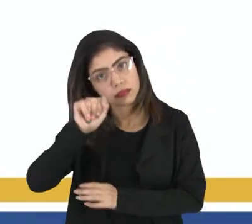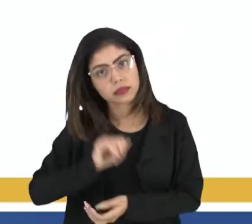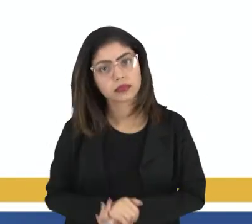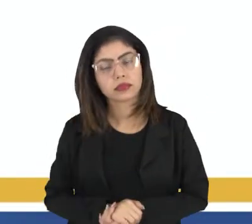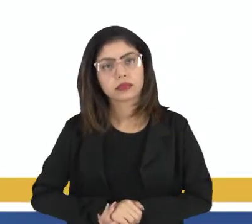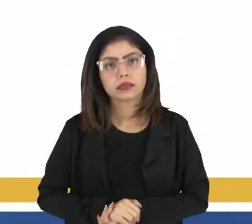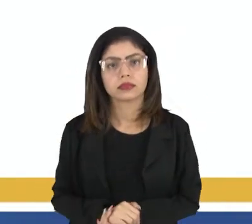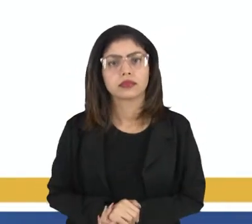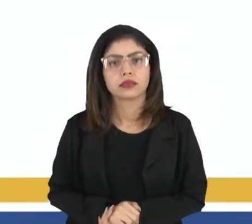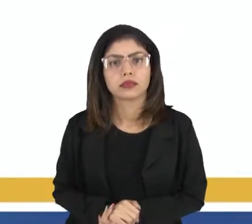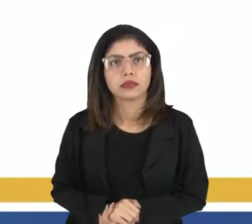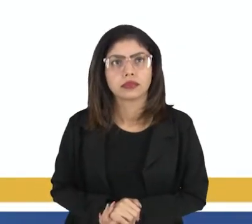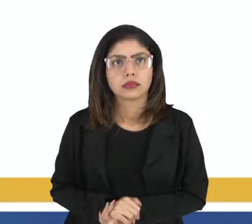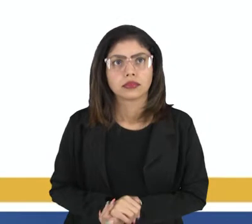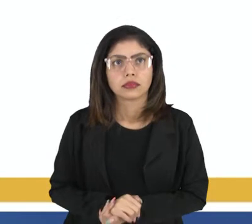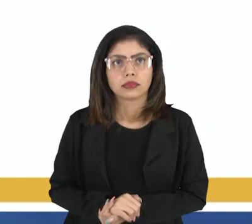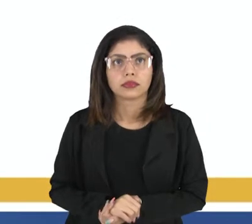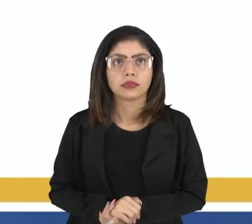em R.